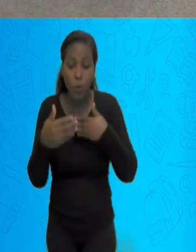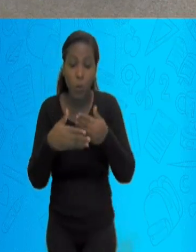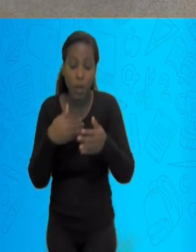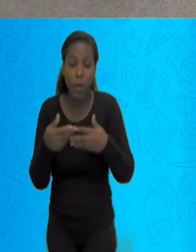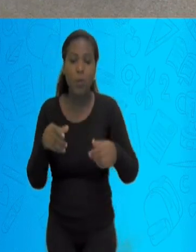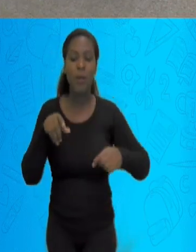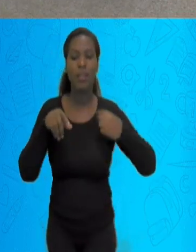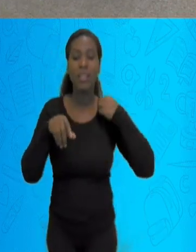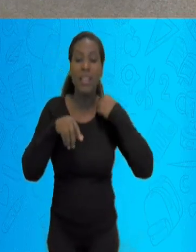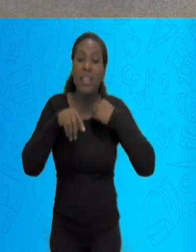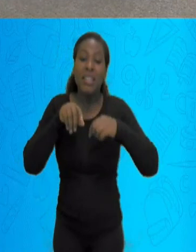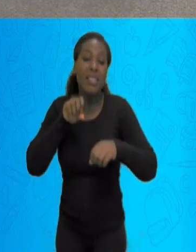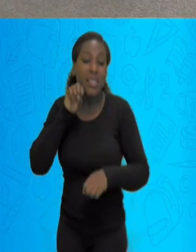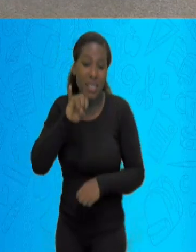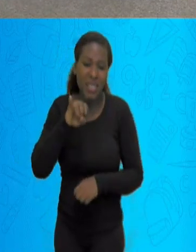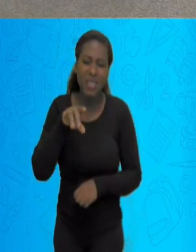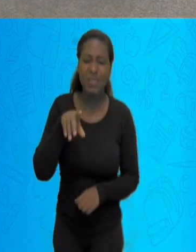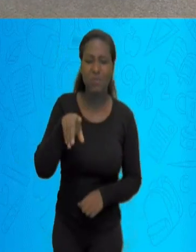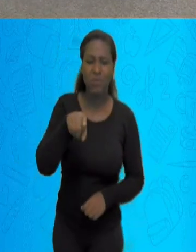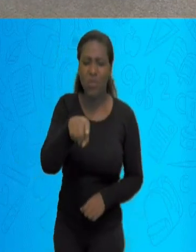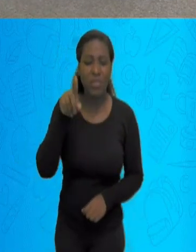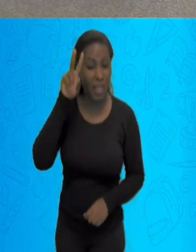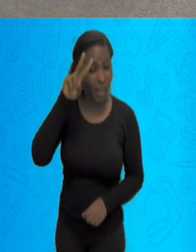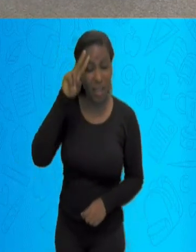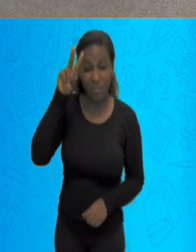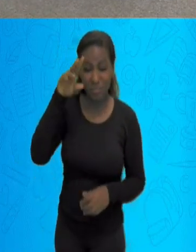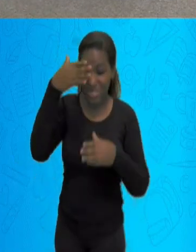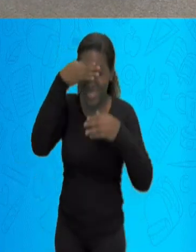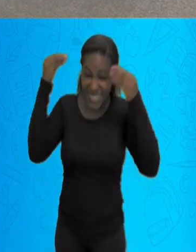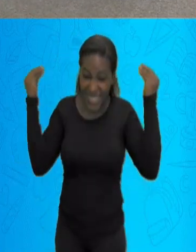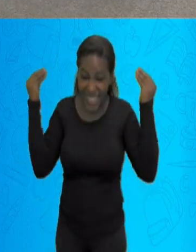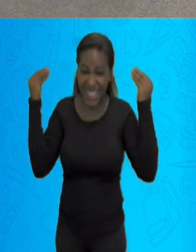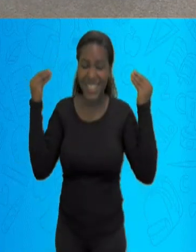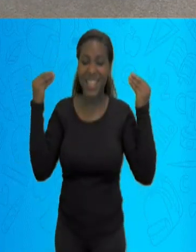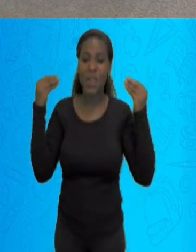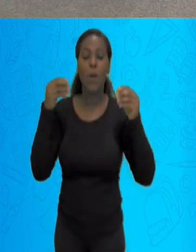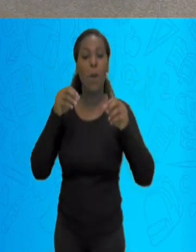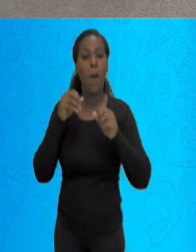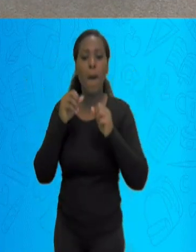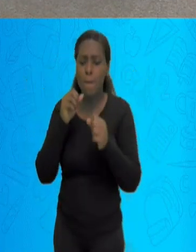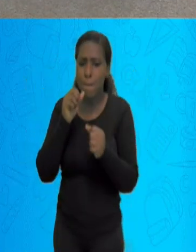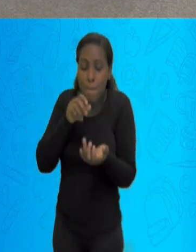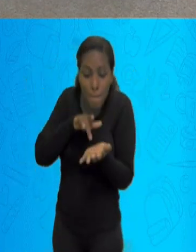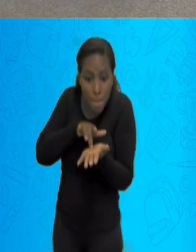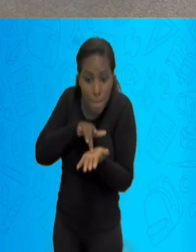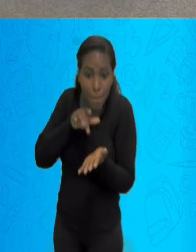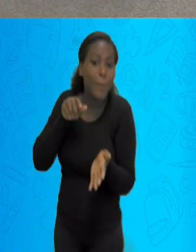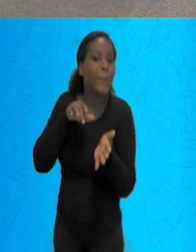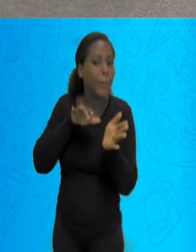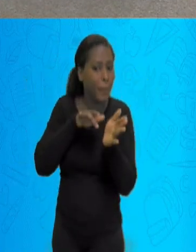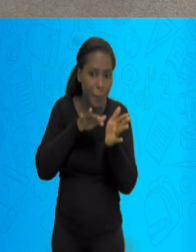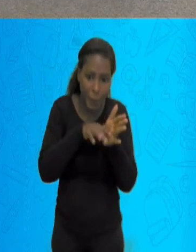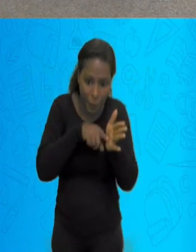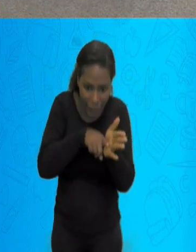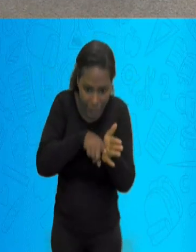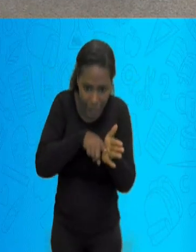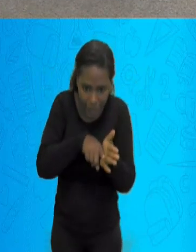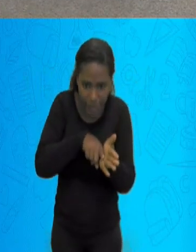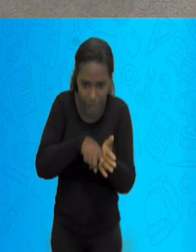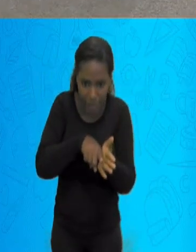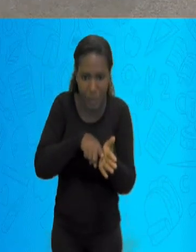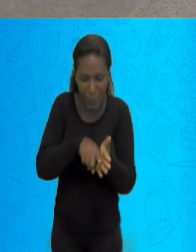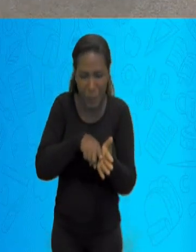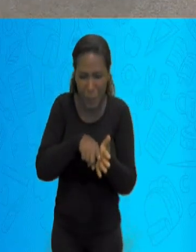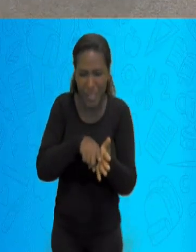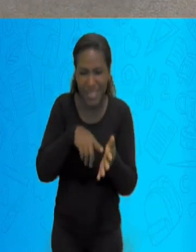de nenhuma, se você não... pesquisa lá, pergunta para alguém alguma lenda sobre o folclore. E aí